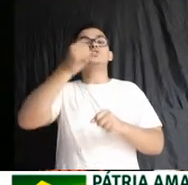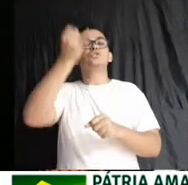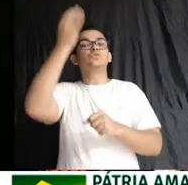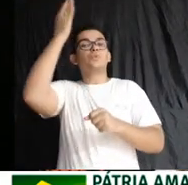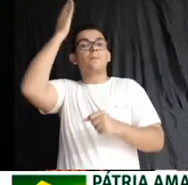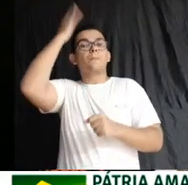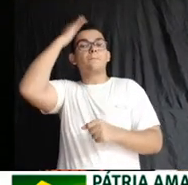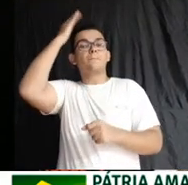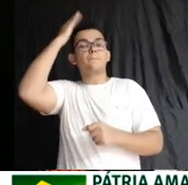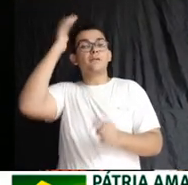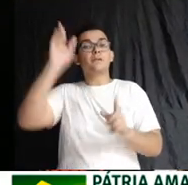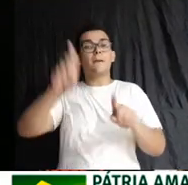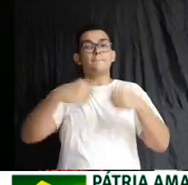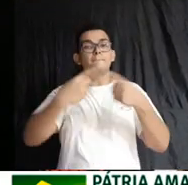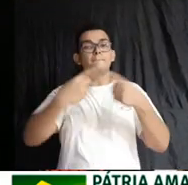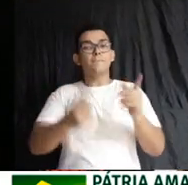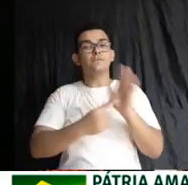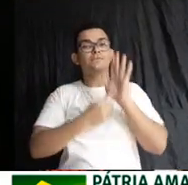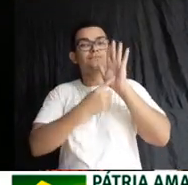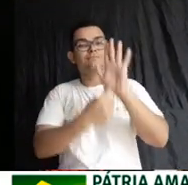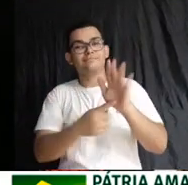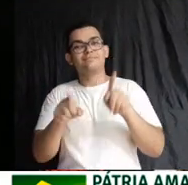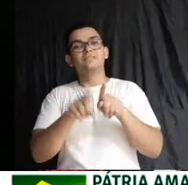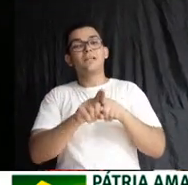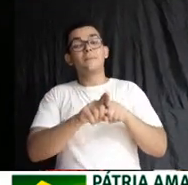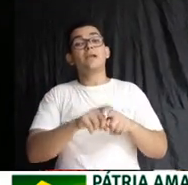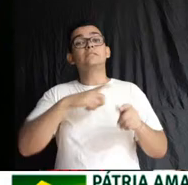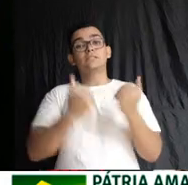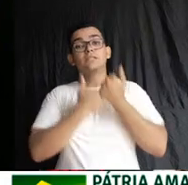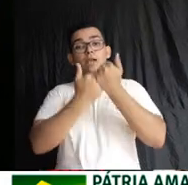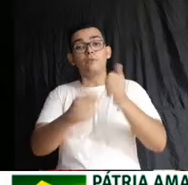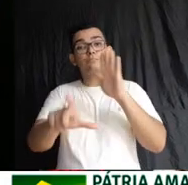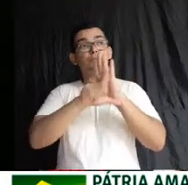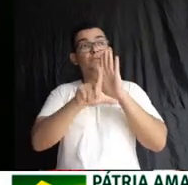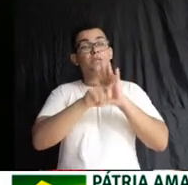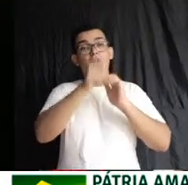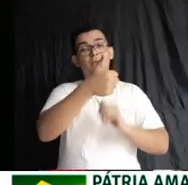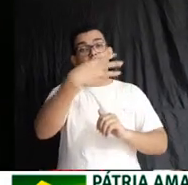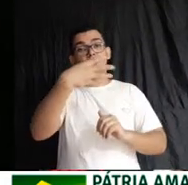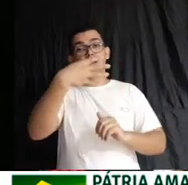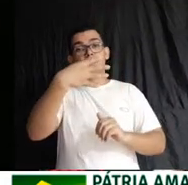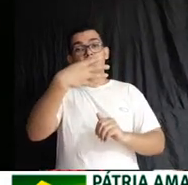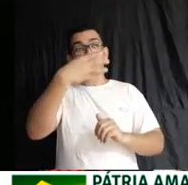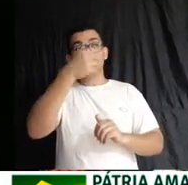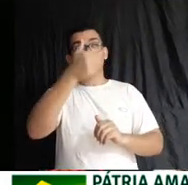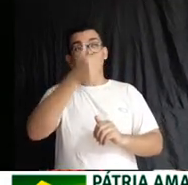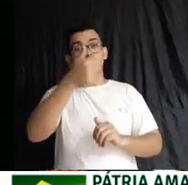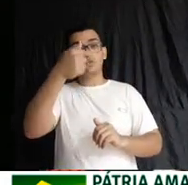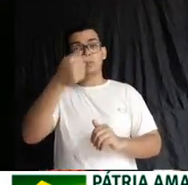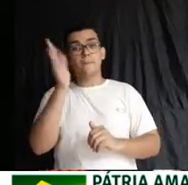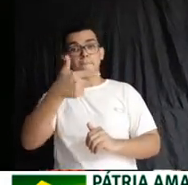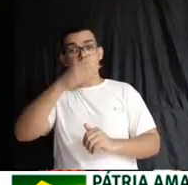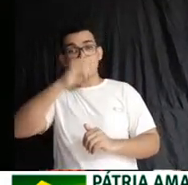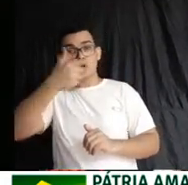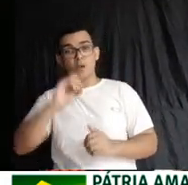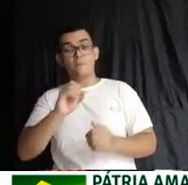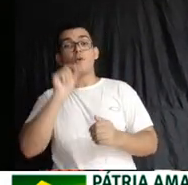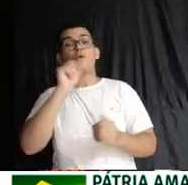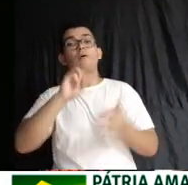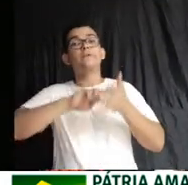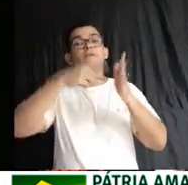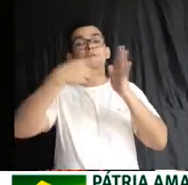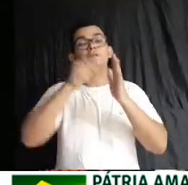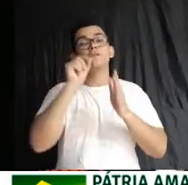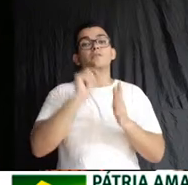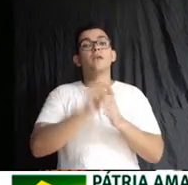da Lei Aldir Blanc, que é da Lei 14.017 de 2020, Lei do Auxílio